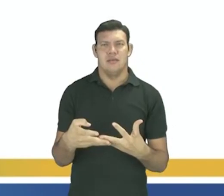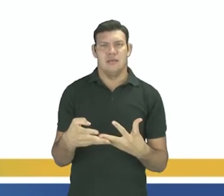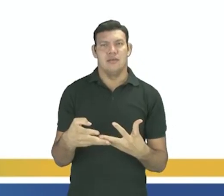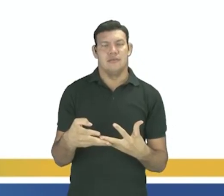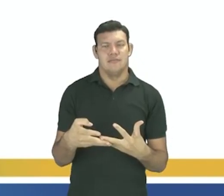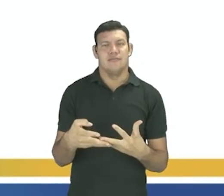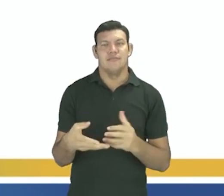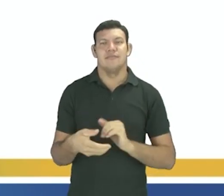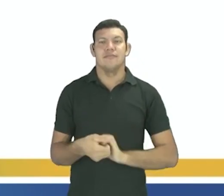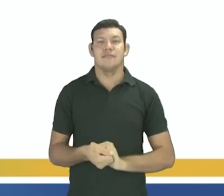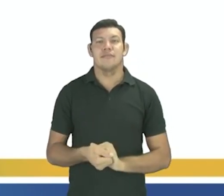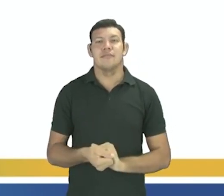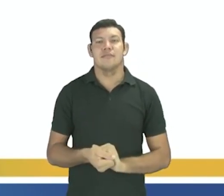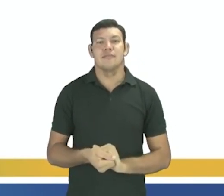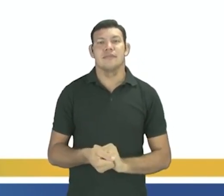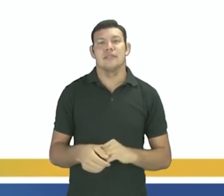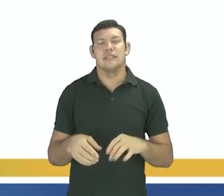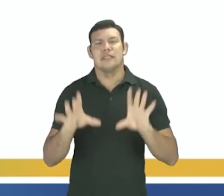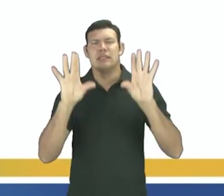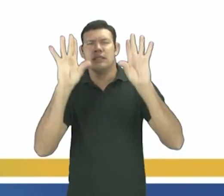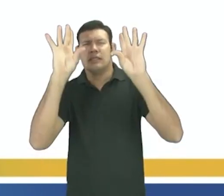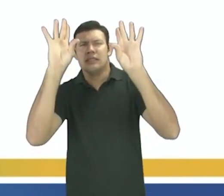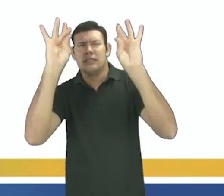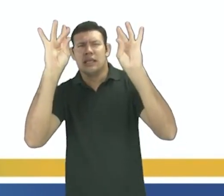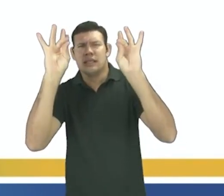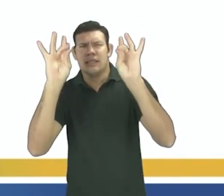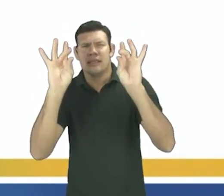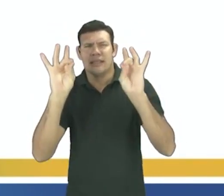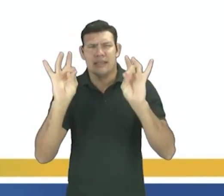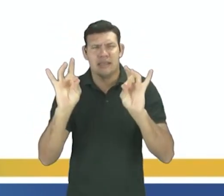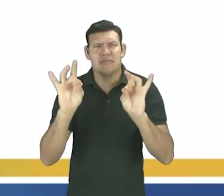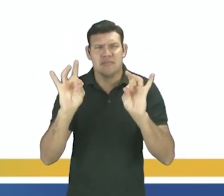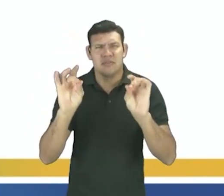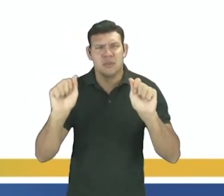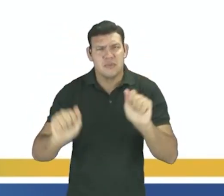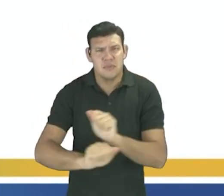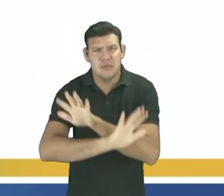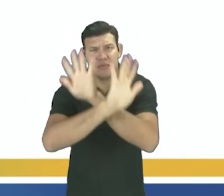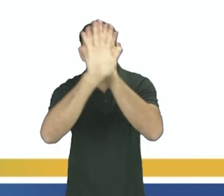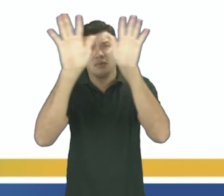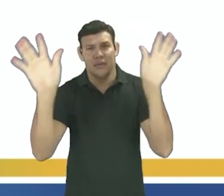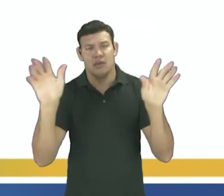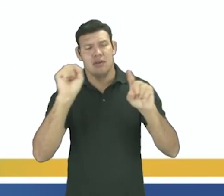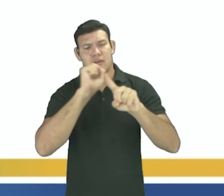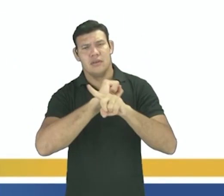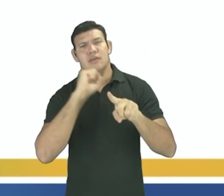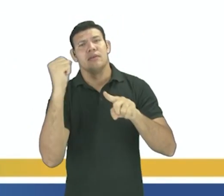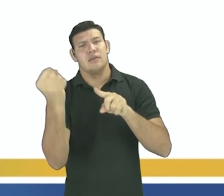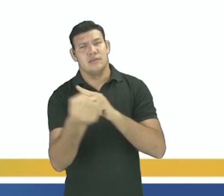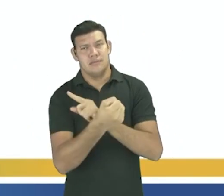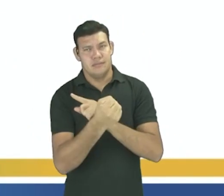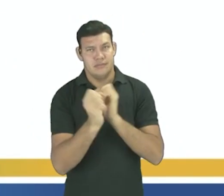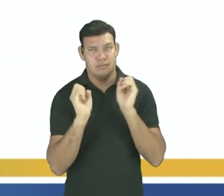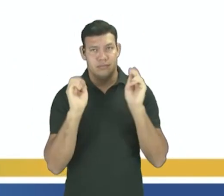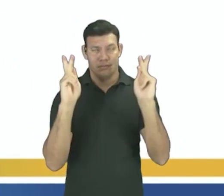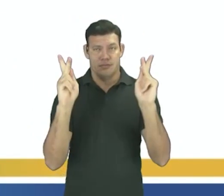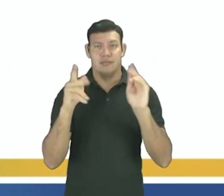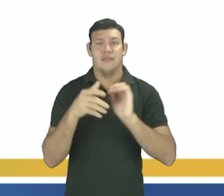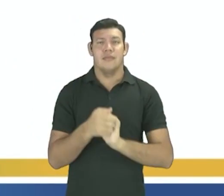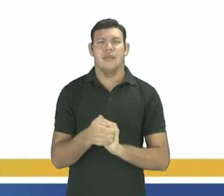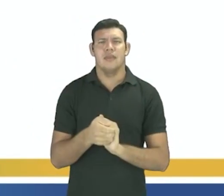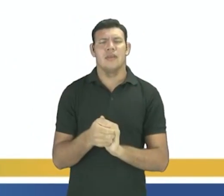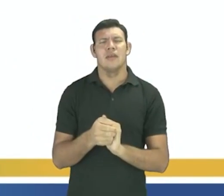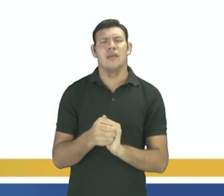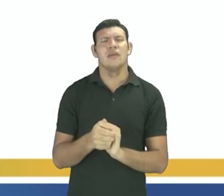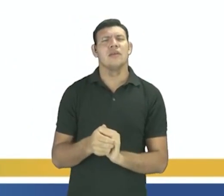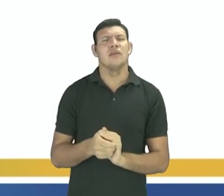polêmico, ou talvez até descrever algo para ficar mais esclarecido para a sociedade, ok? O que é